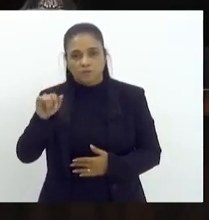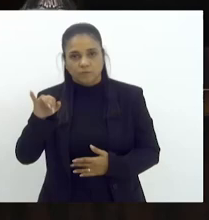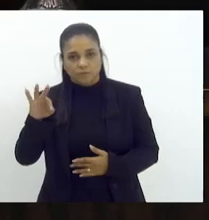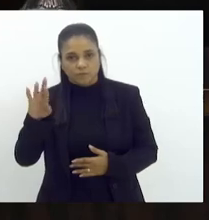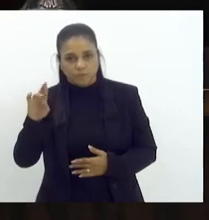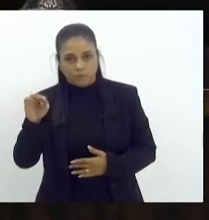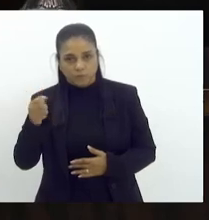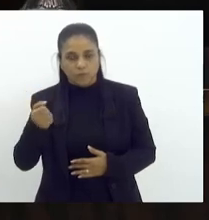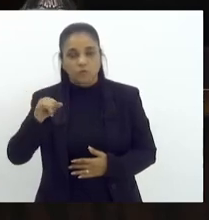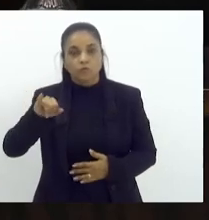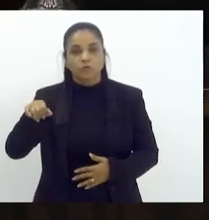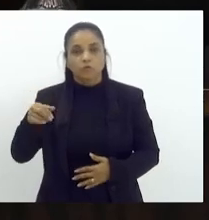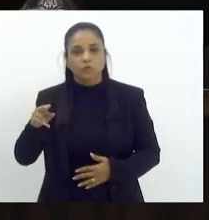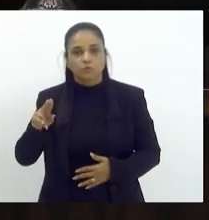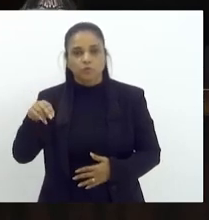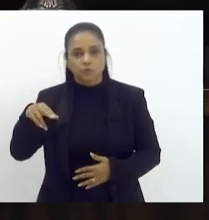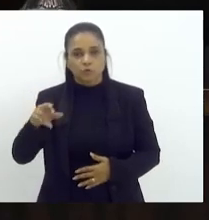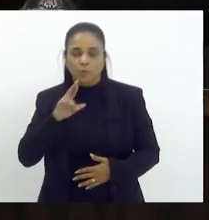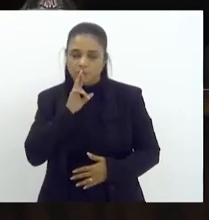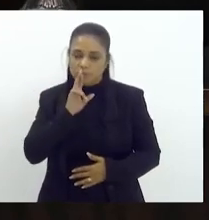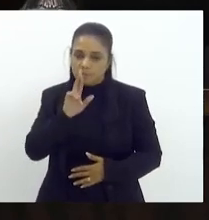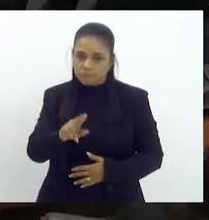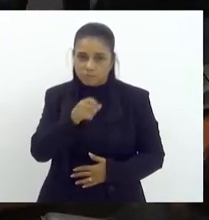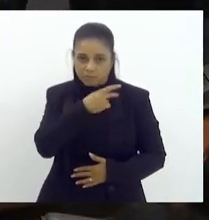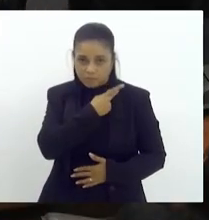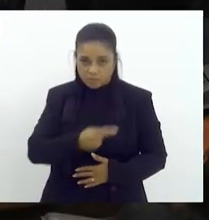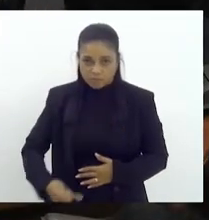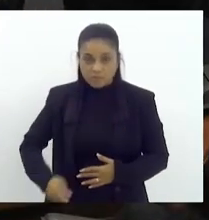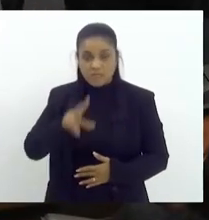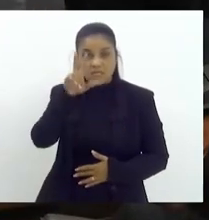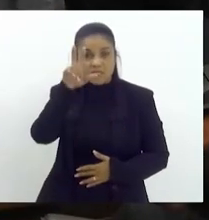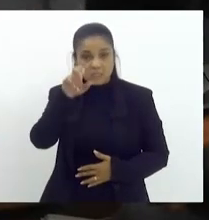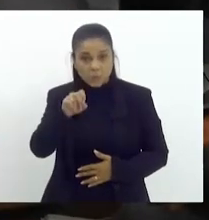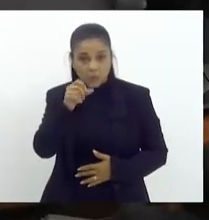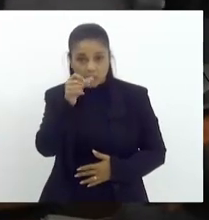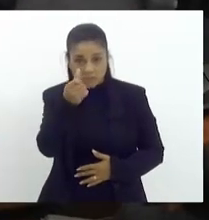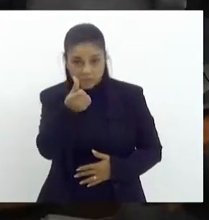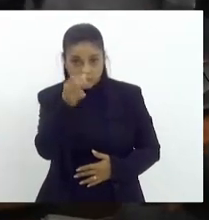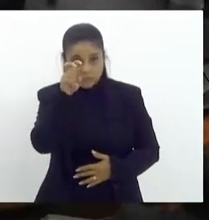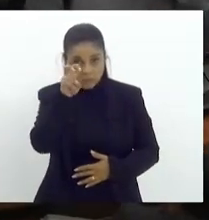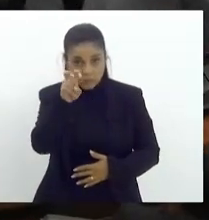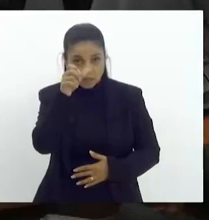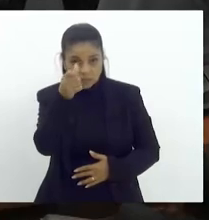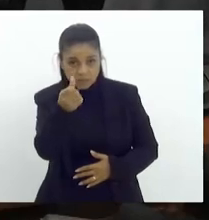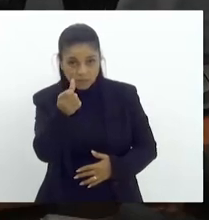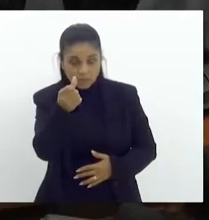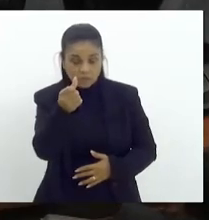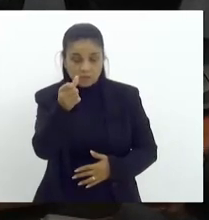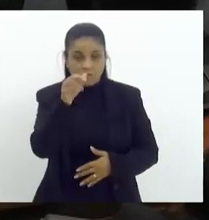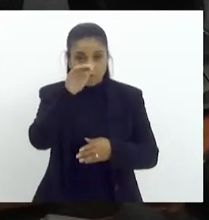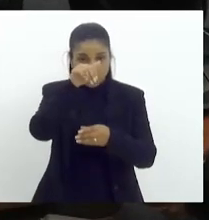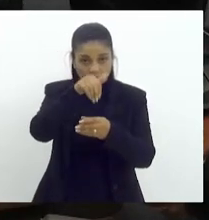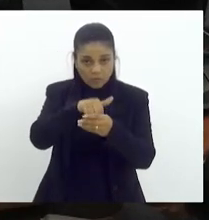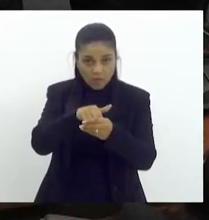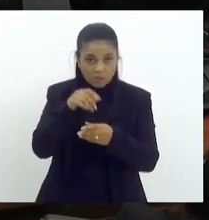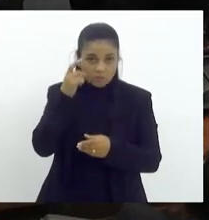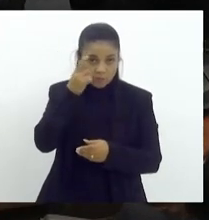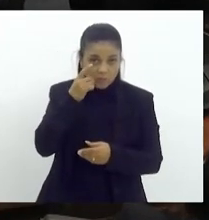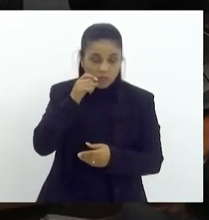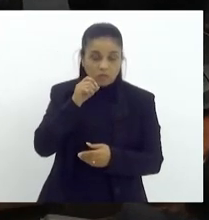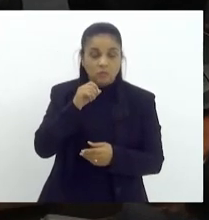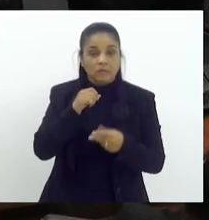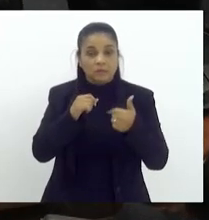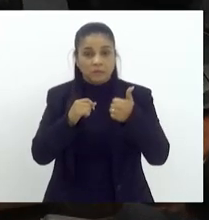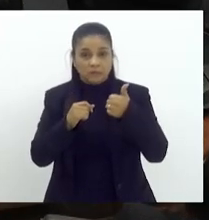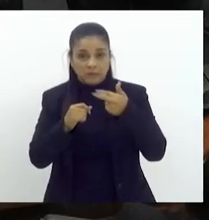a presidência proclamo resultado votaram 56 deputados 13 sim